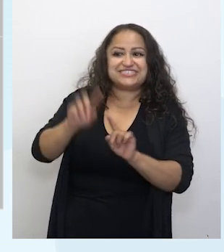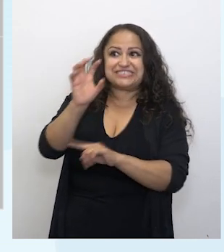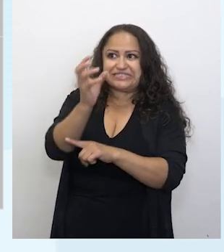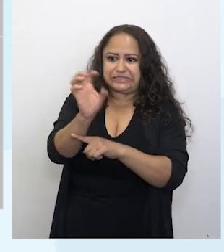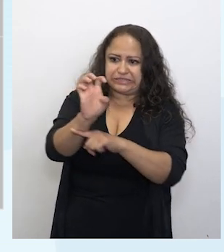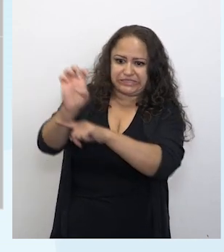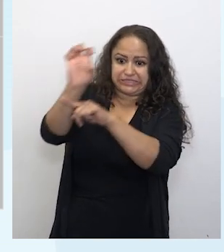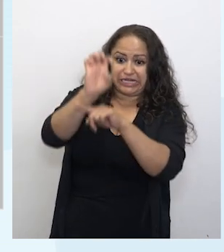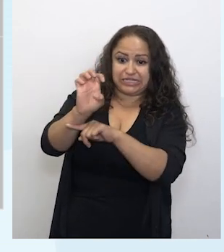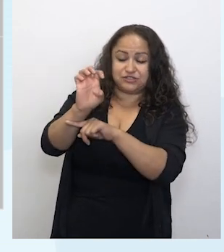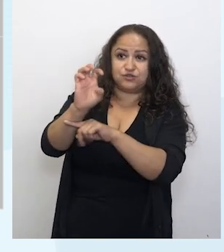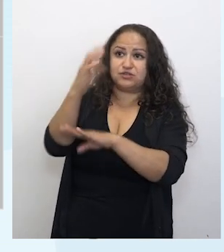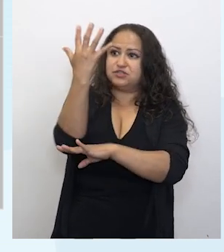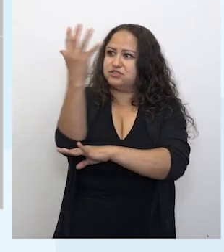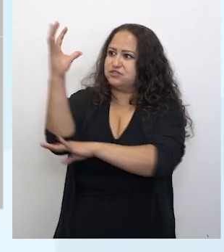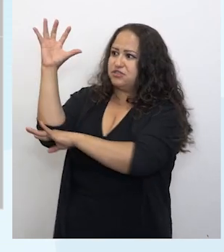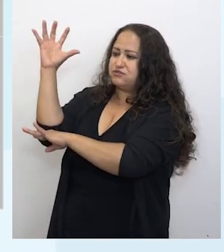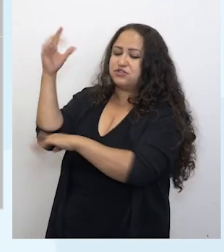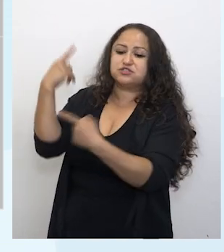um rei, né?